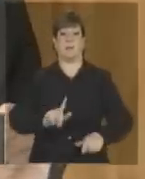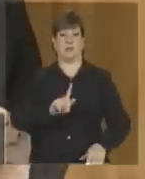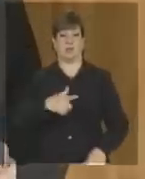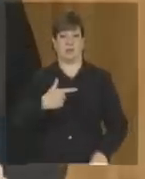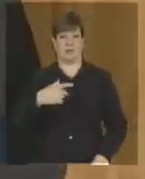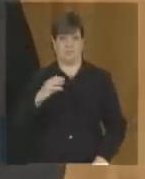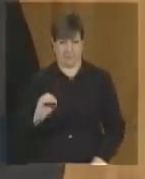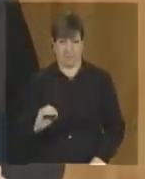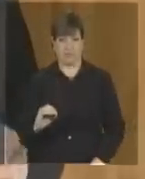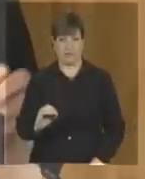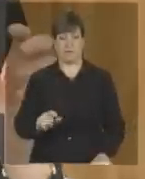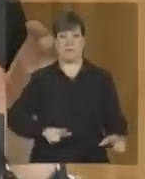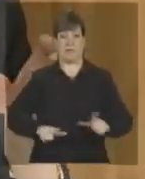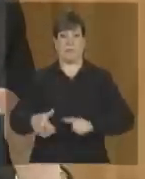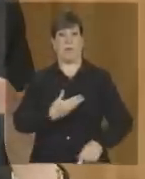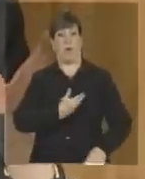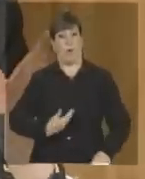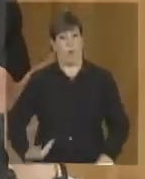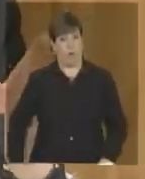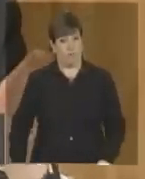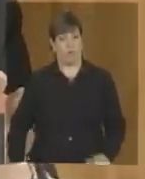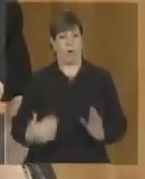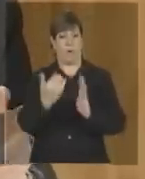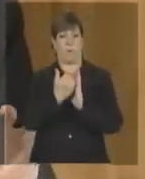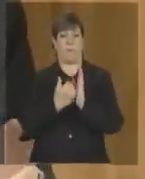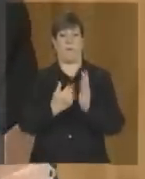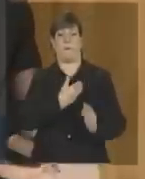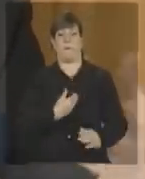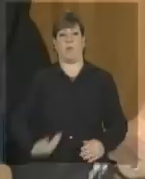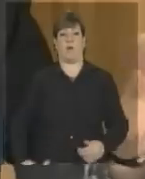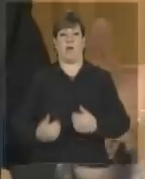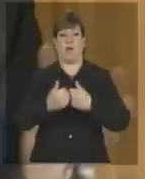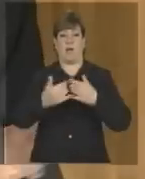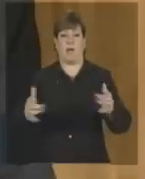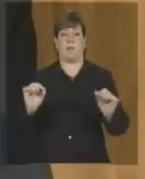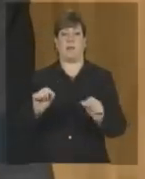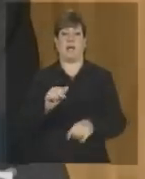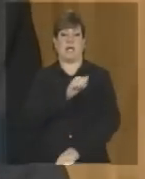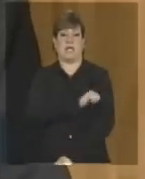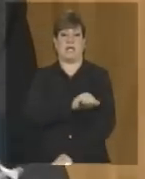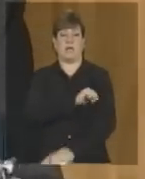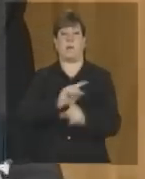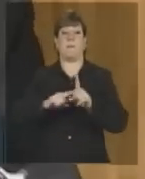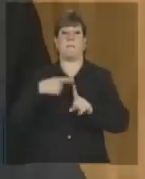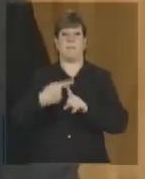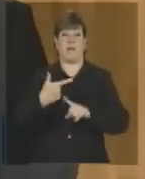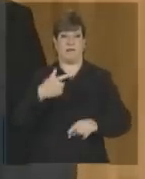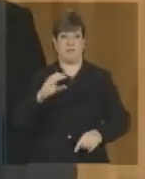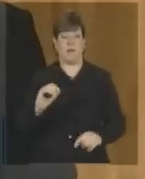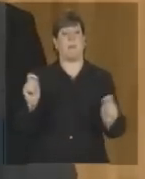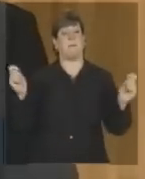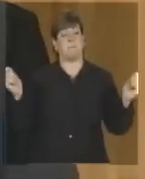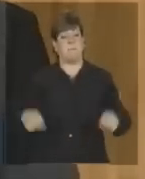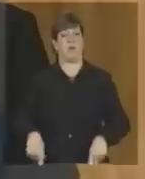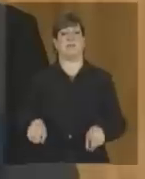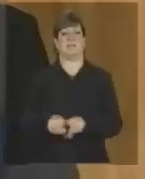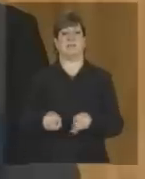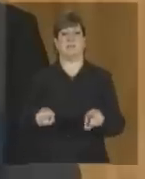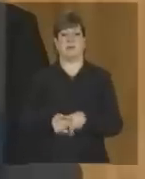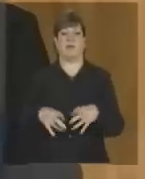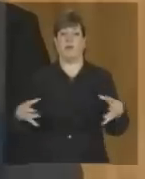o trabalho do governo aberto, do programa do governo aberto e o programa do Rio Mais 20 também possa se tornar